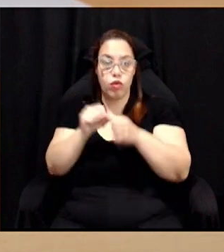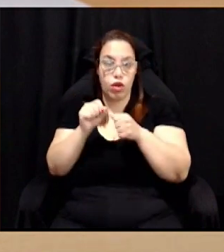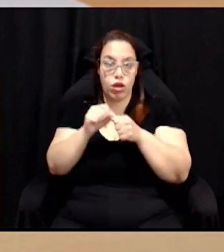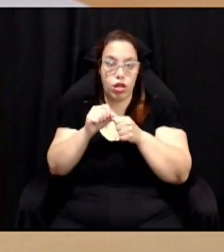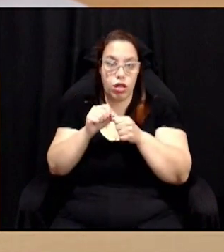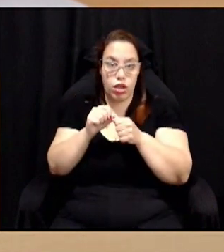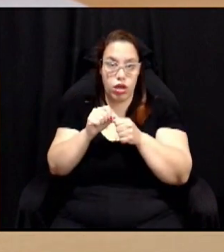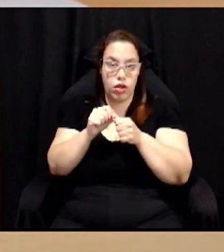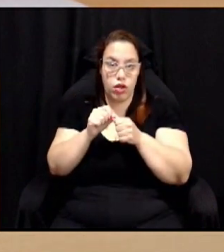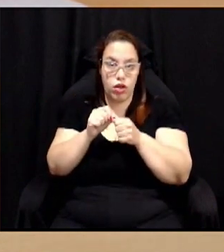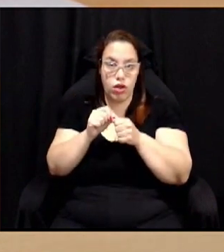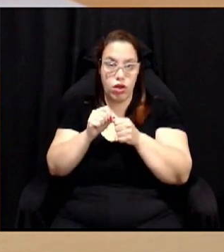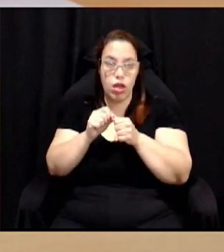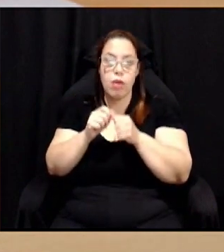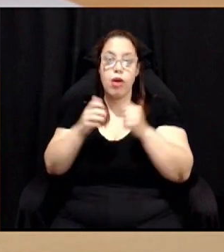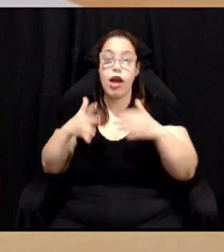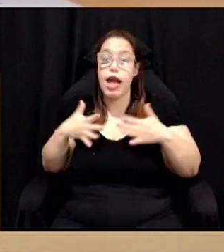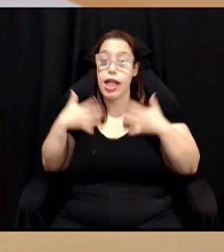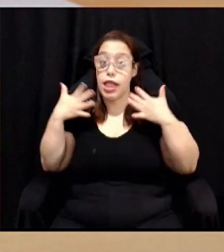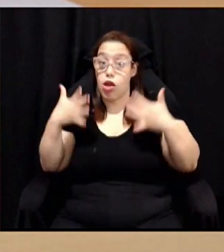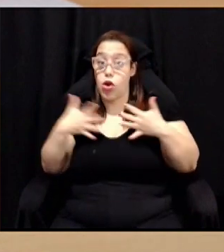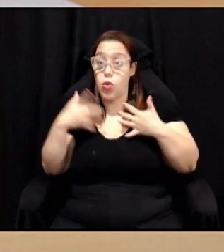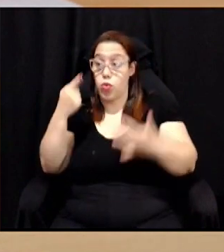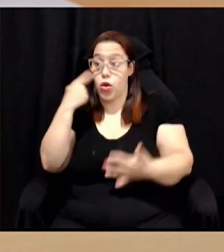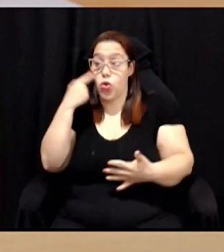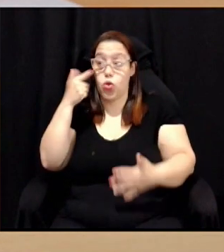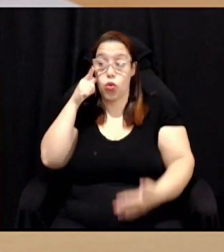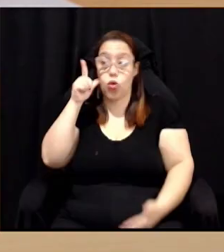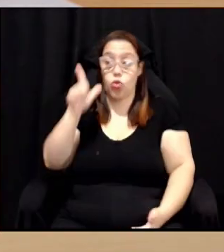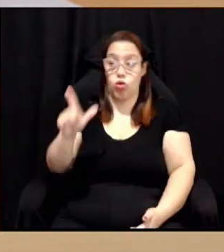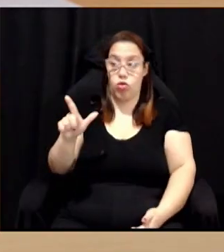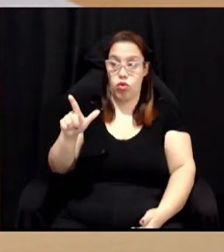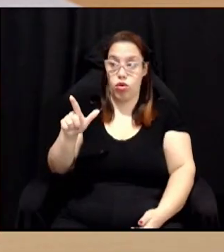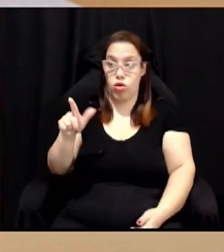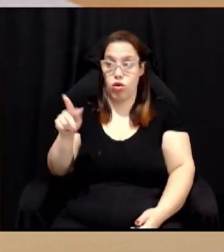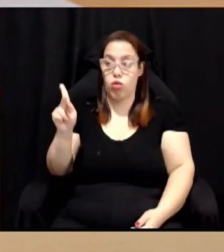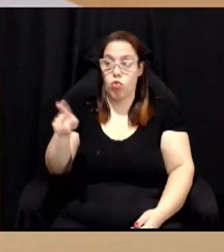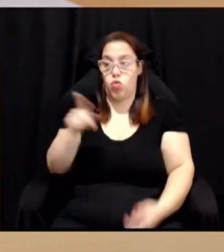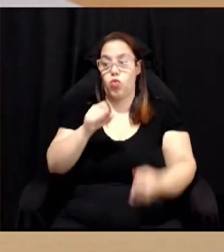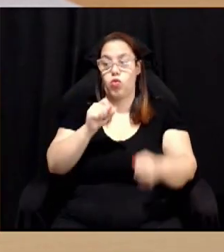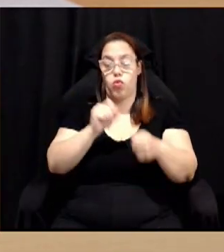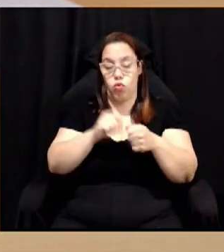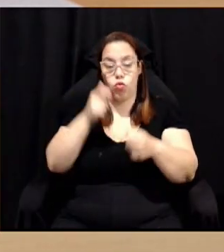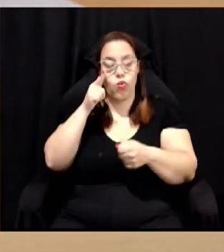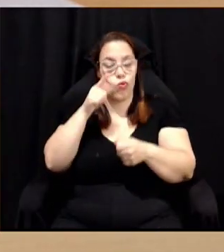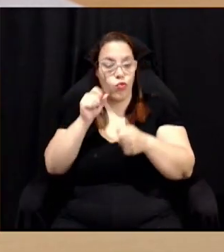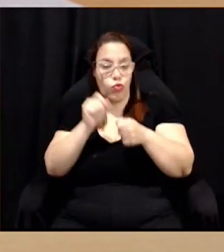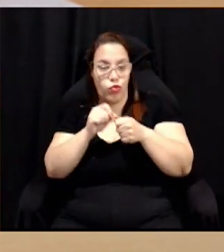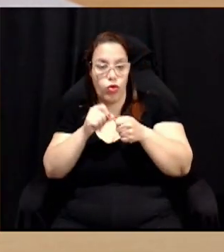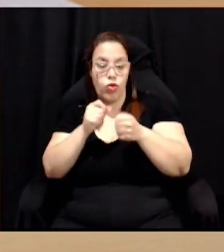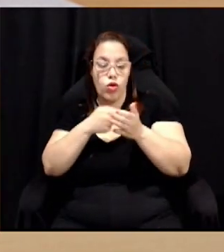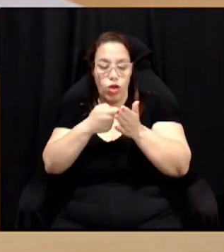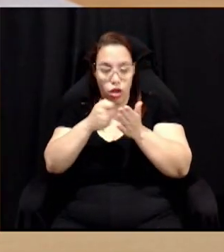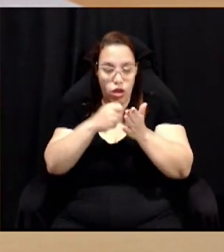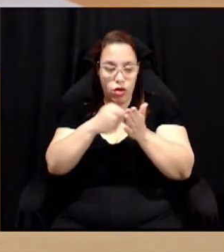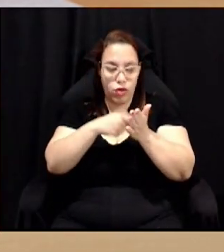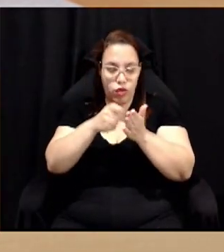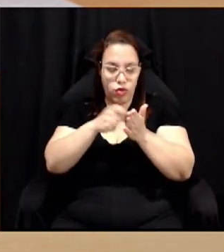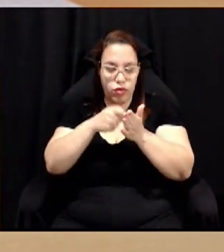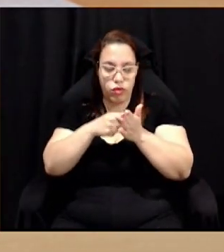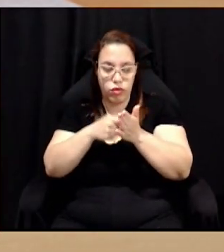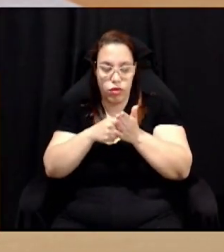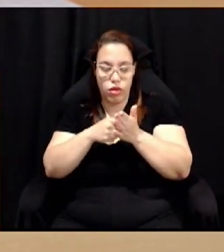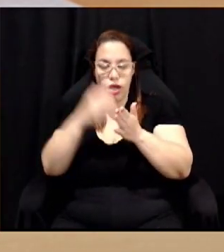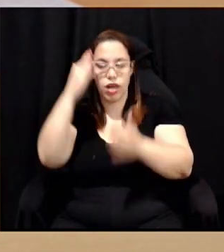uma alegria eu ver meus alunos conseguirem replicar o que eu passei para eles conseguirem resolver exercício e eles estarem dominando aquele conteúdo. É um prazer